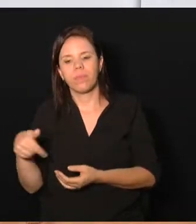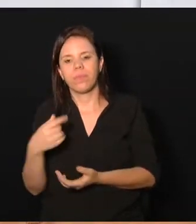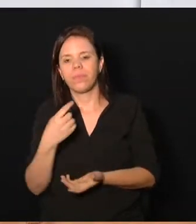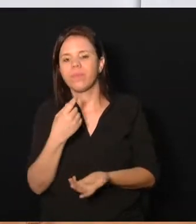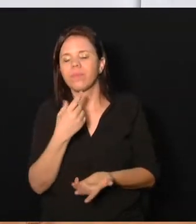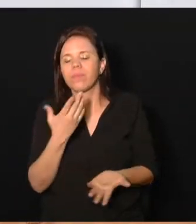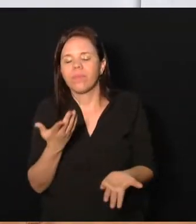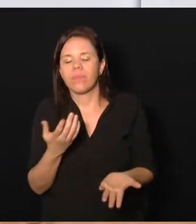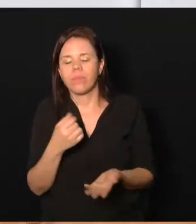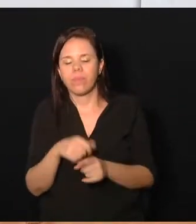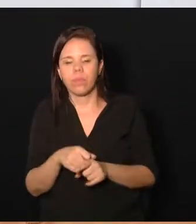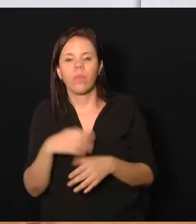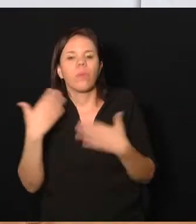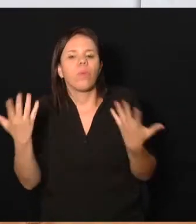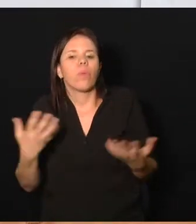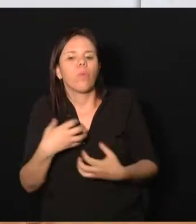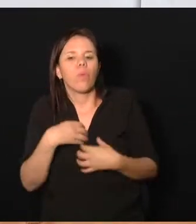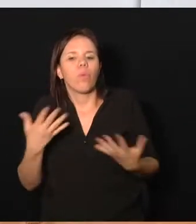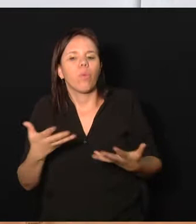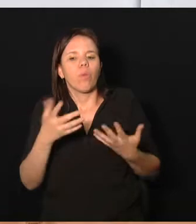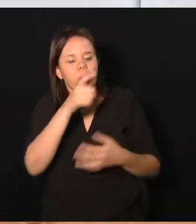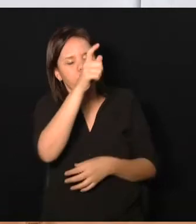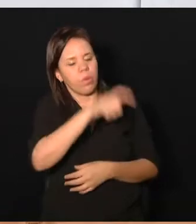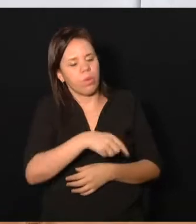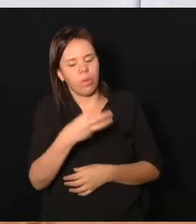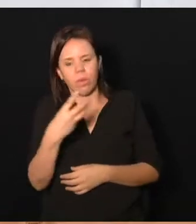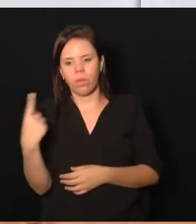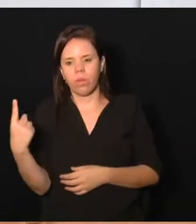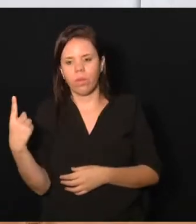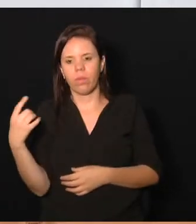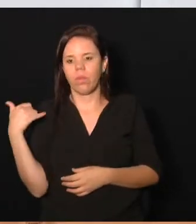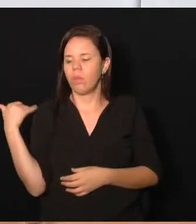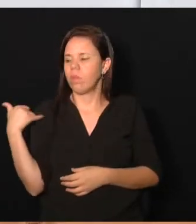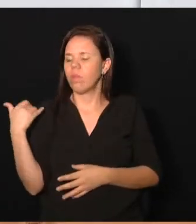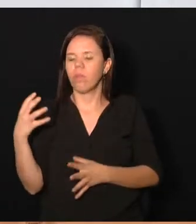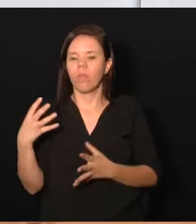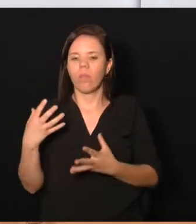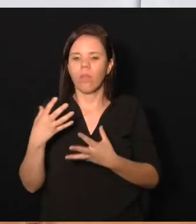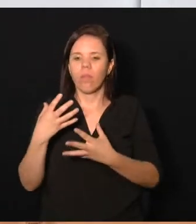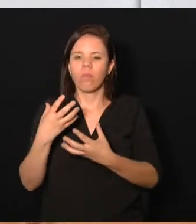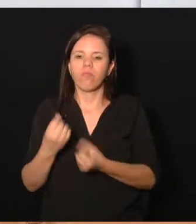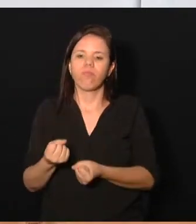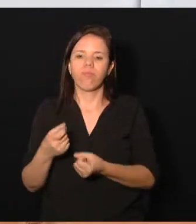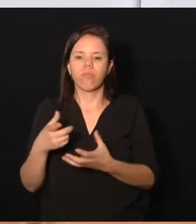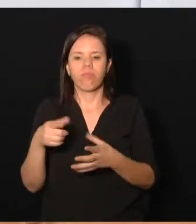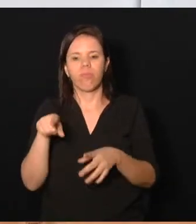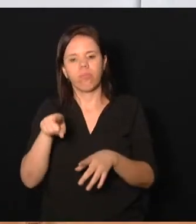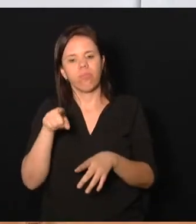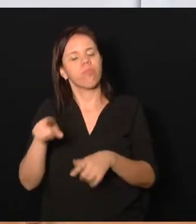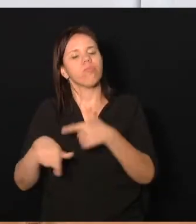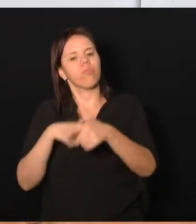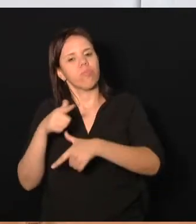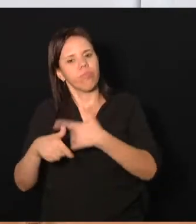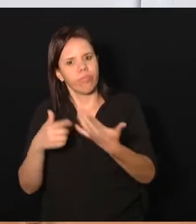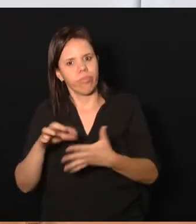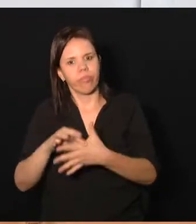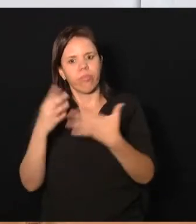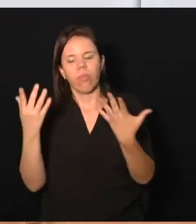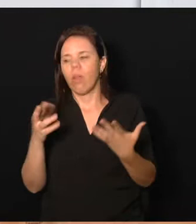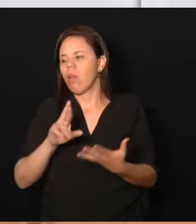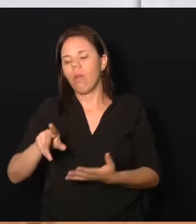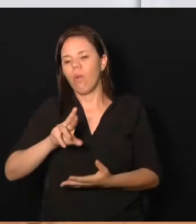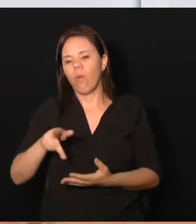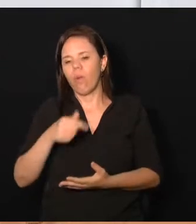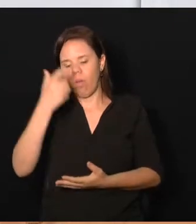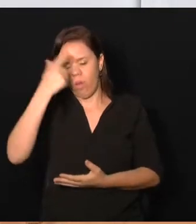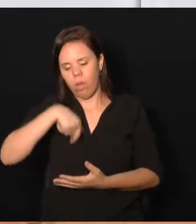uma pessoa de 31 anos adotar essa temática se idoso não é? Mário